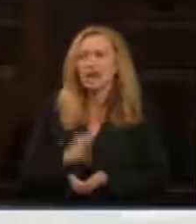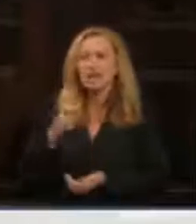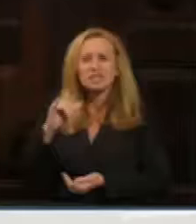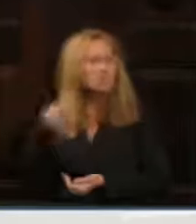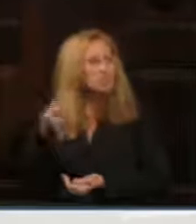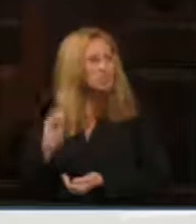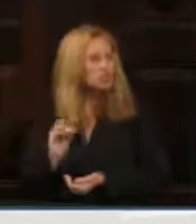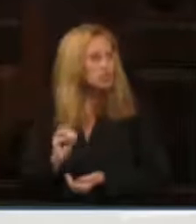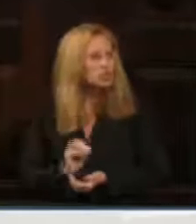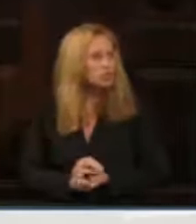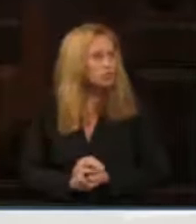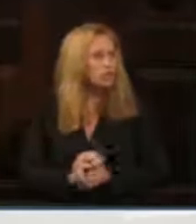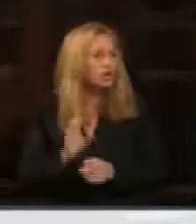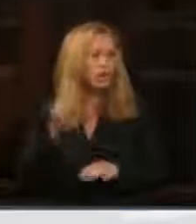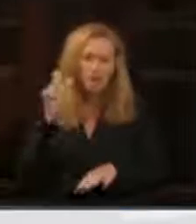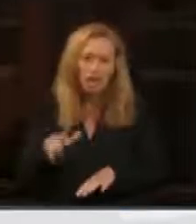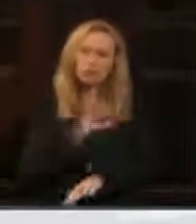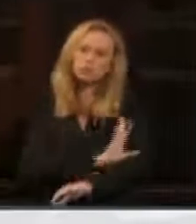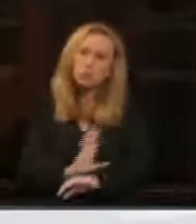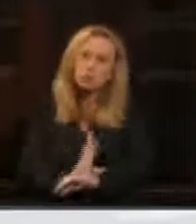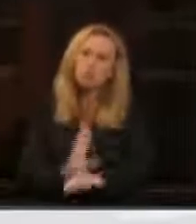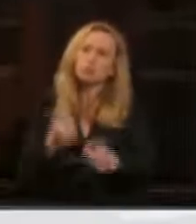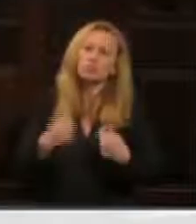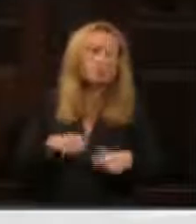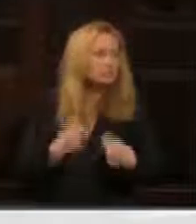racismo é estrutural e a gente precisa